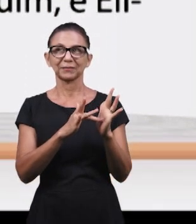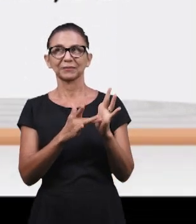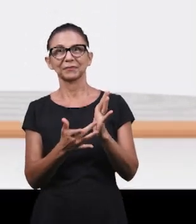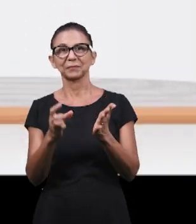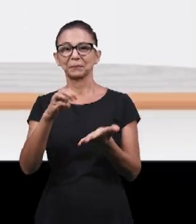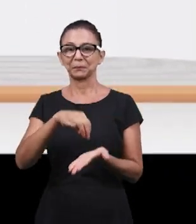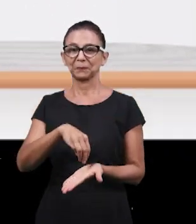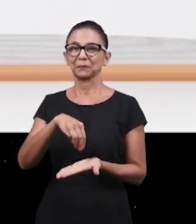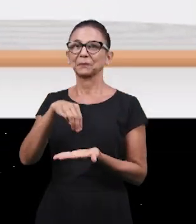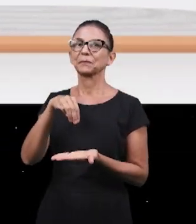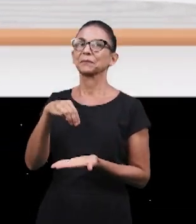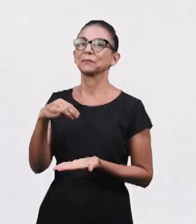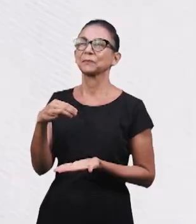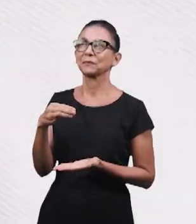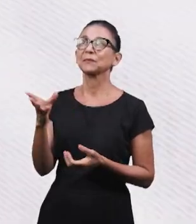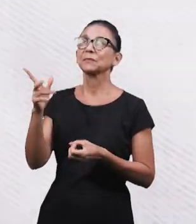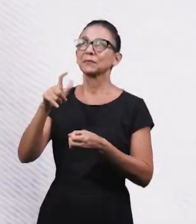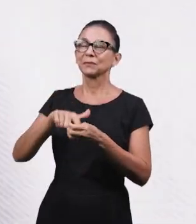queremos